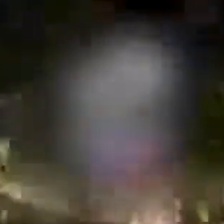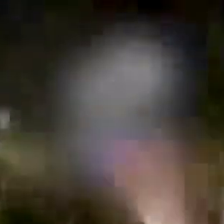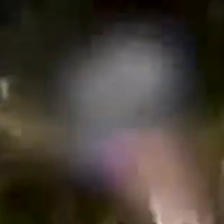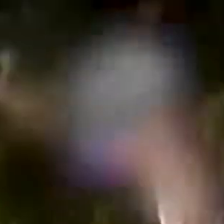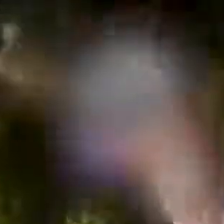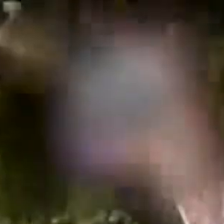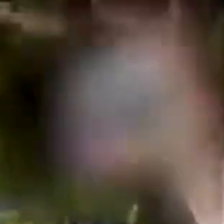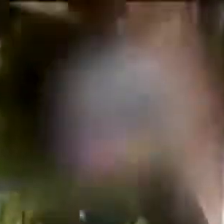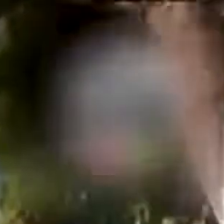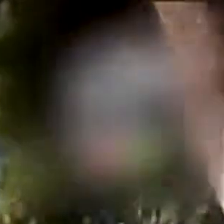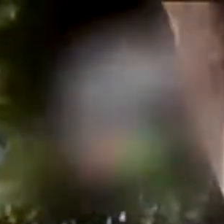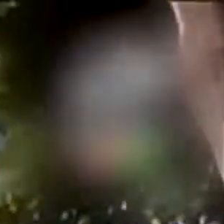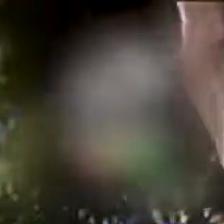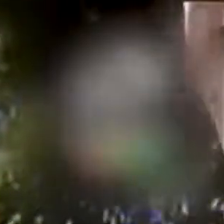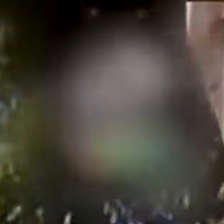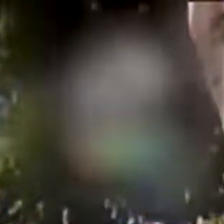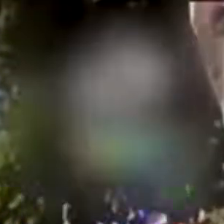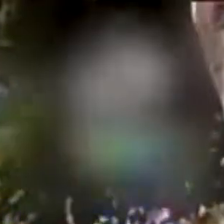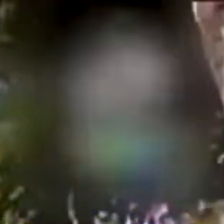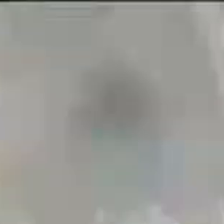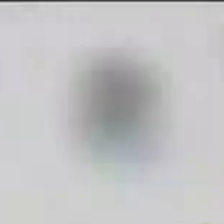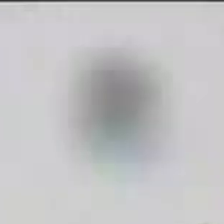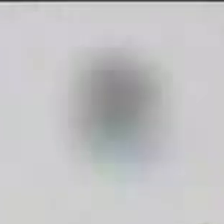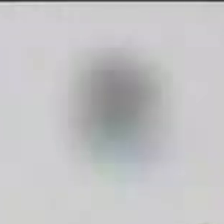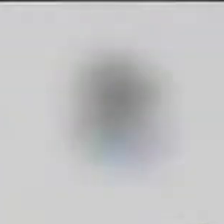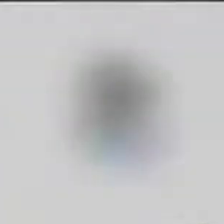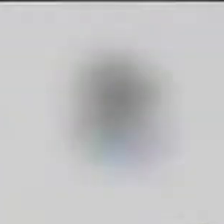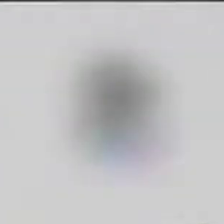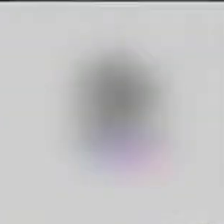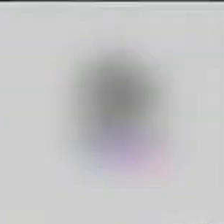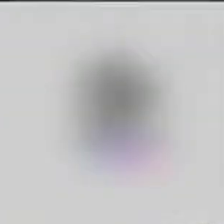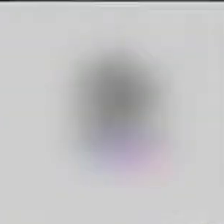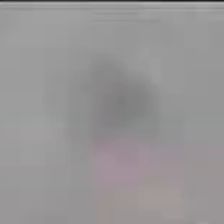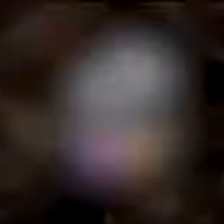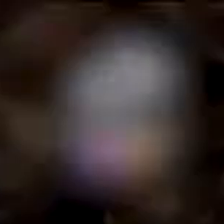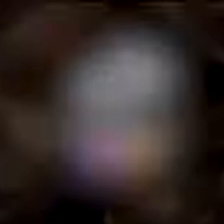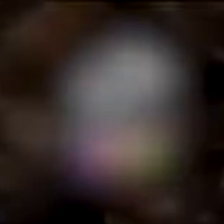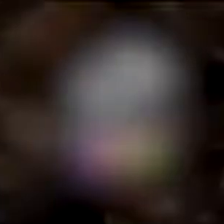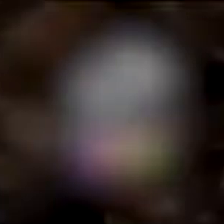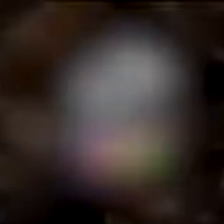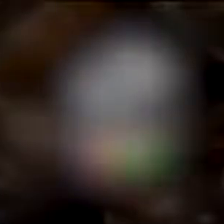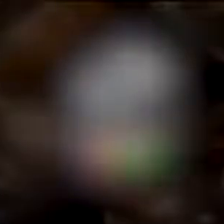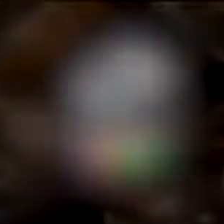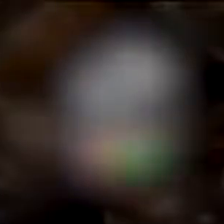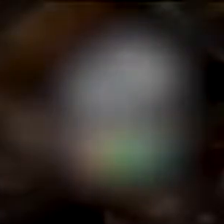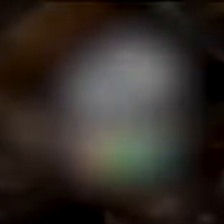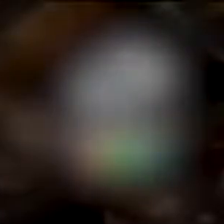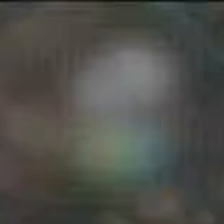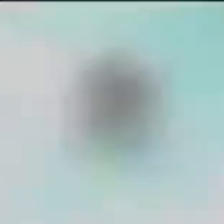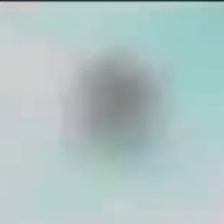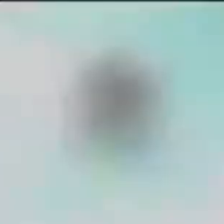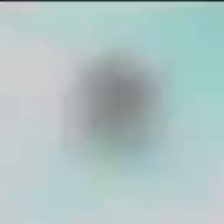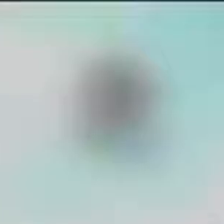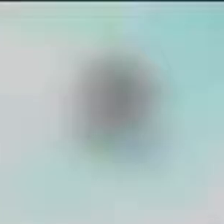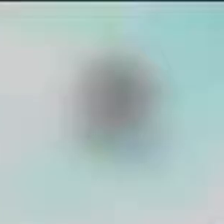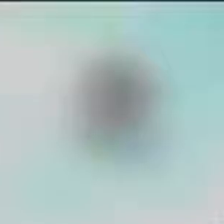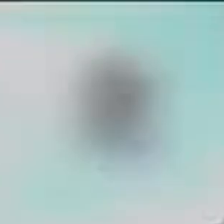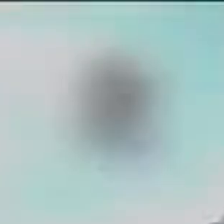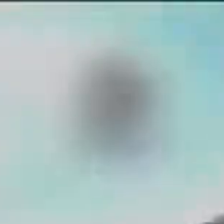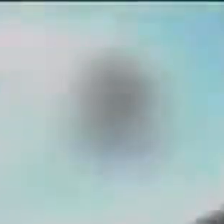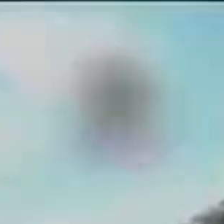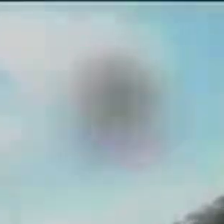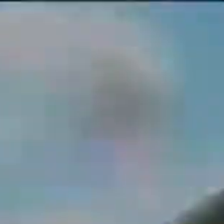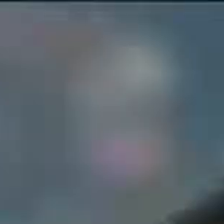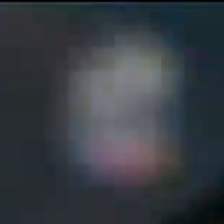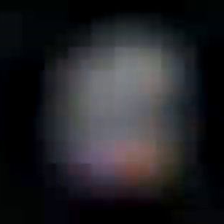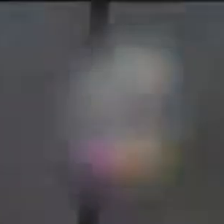salmão, peixe sensível à poluição. Hoje o rio Tamsa está limpo e a empresa de saneamento de Londres segue investindo no sistema